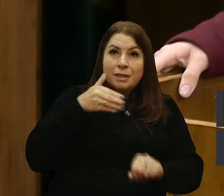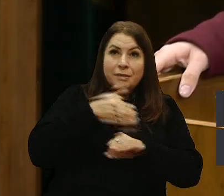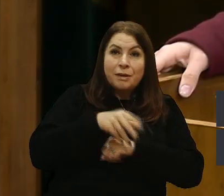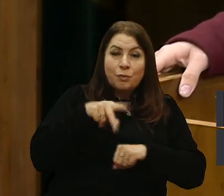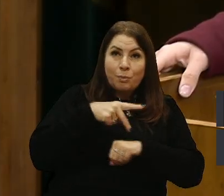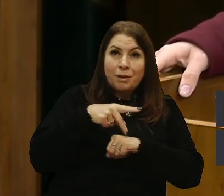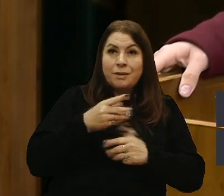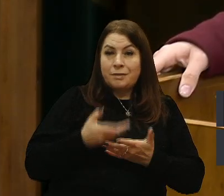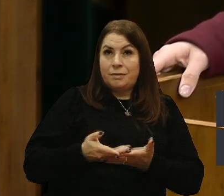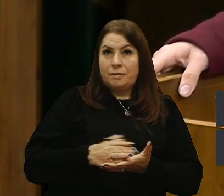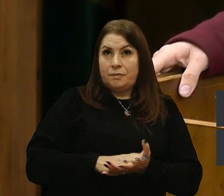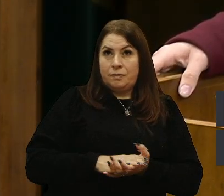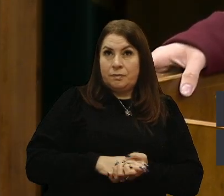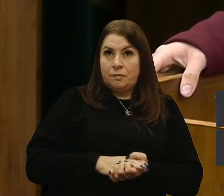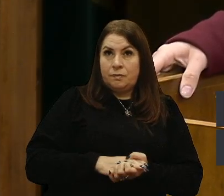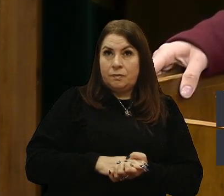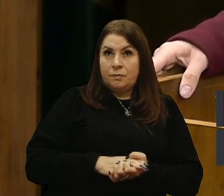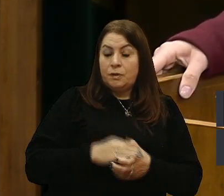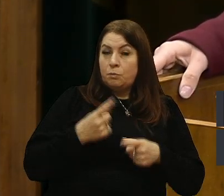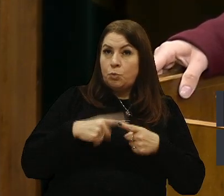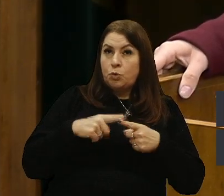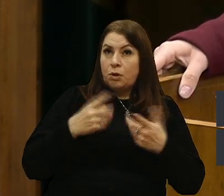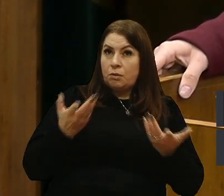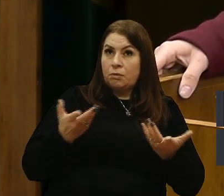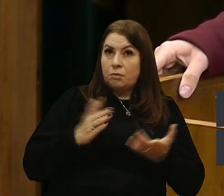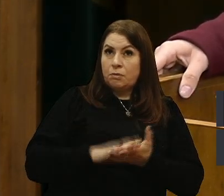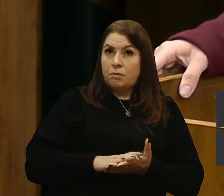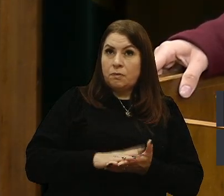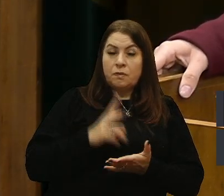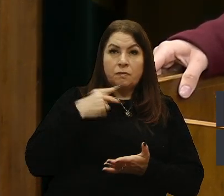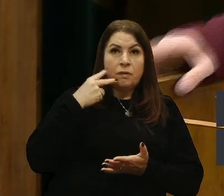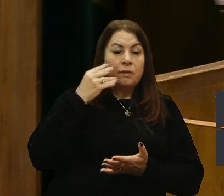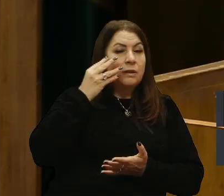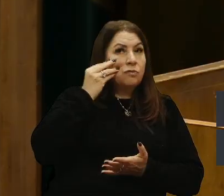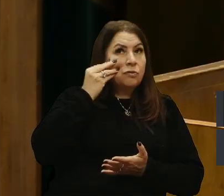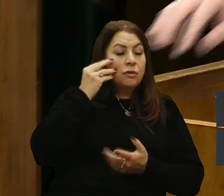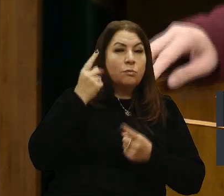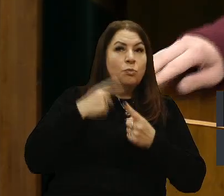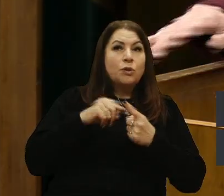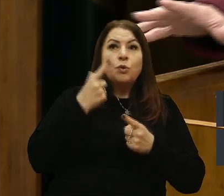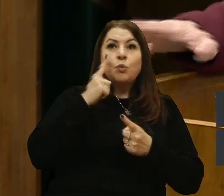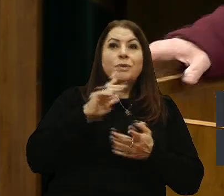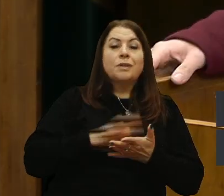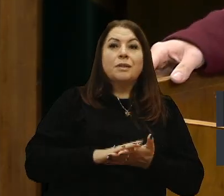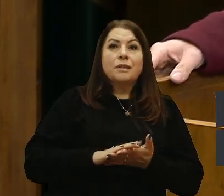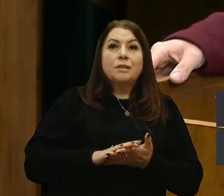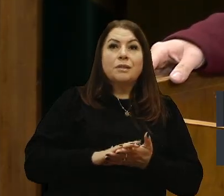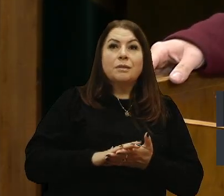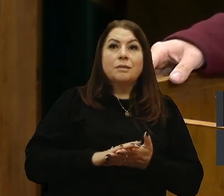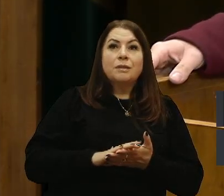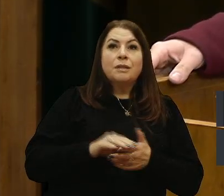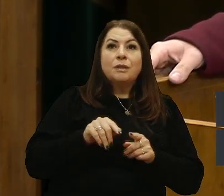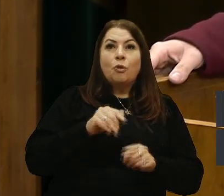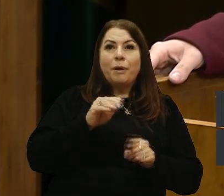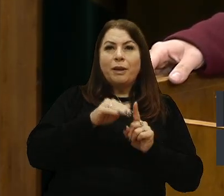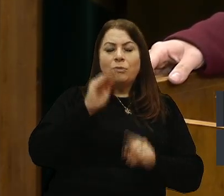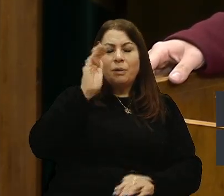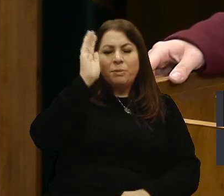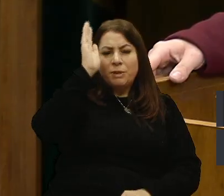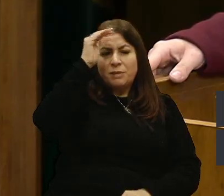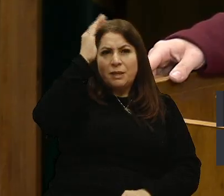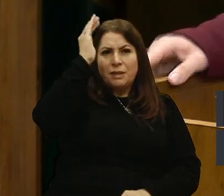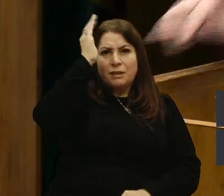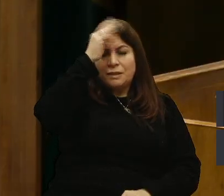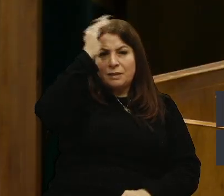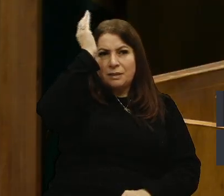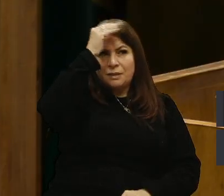país. Por quê, vereador Jack? Por que não consegue? Porque Trump não quer. Porque é de